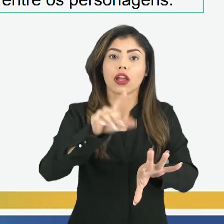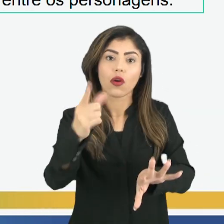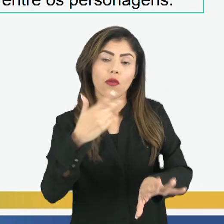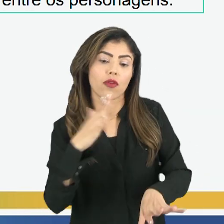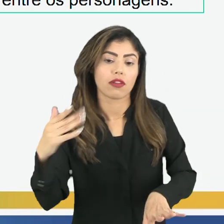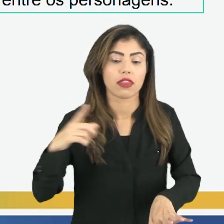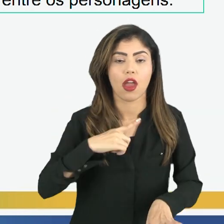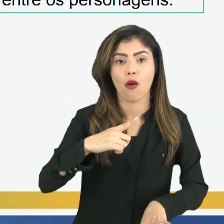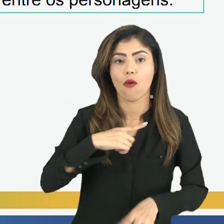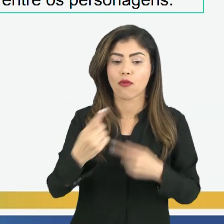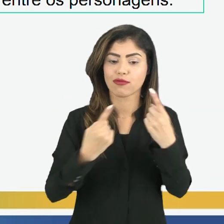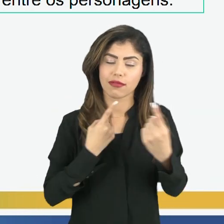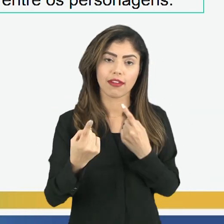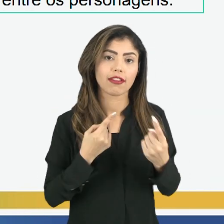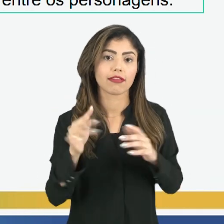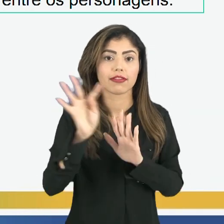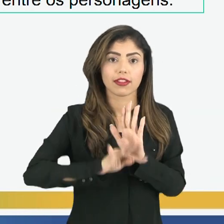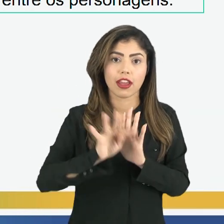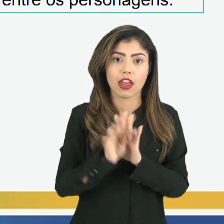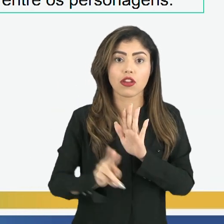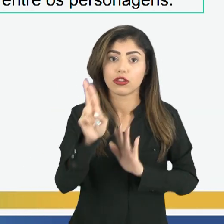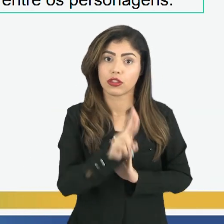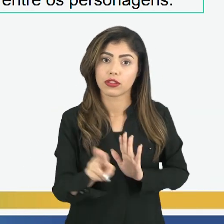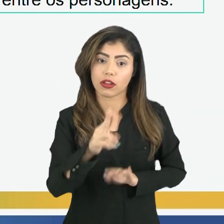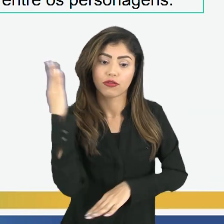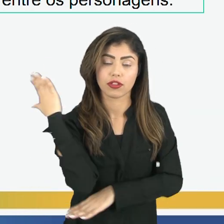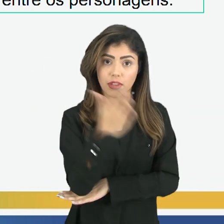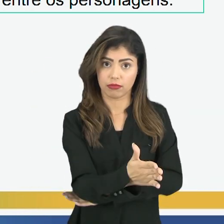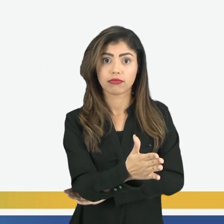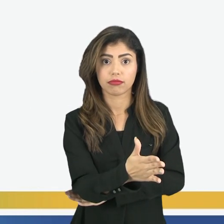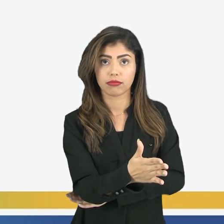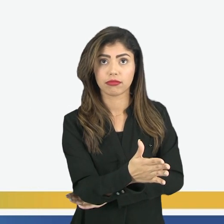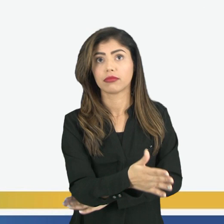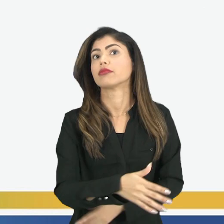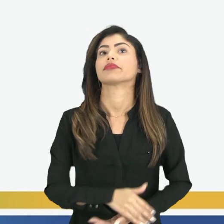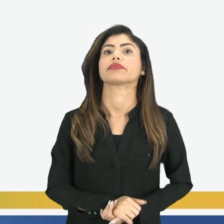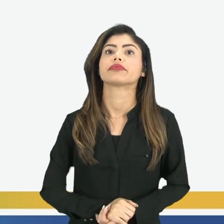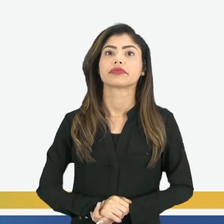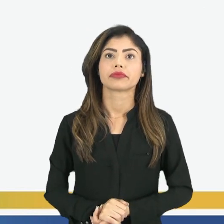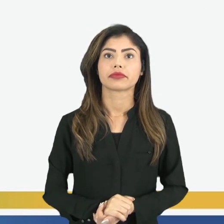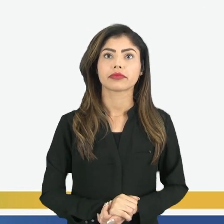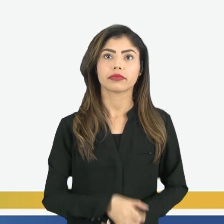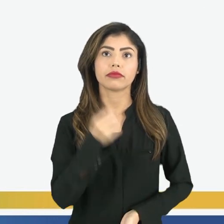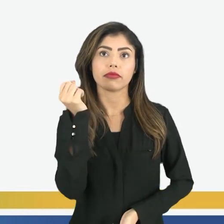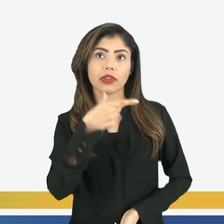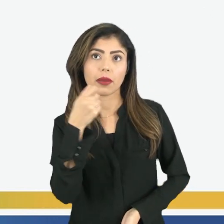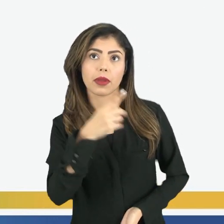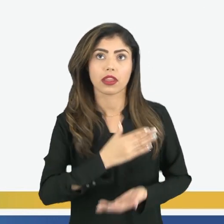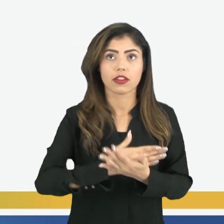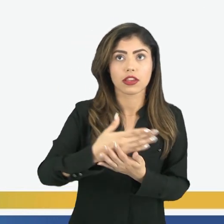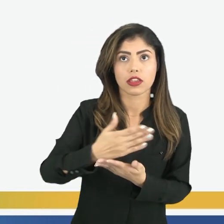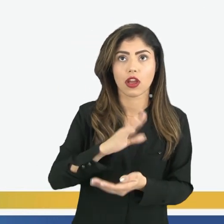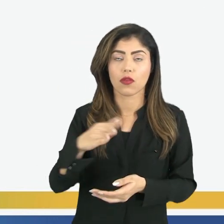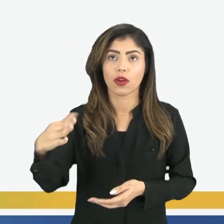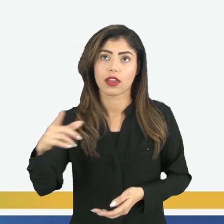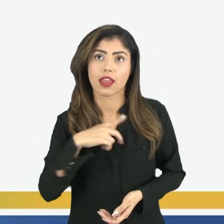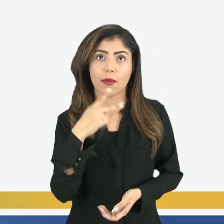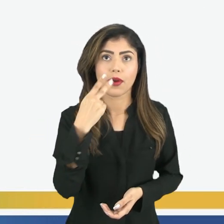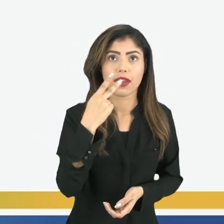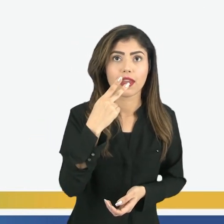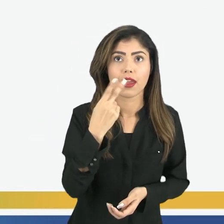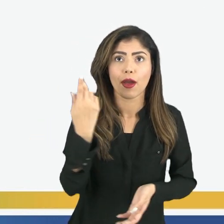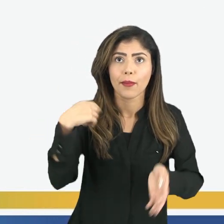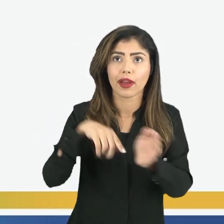quando eu tenho um diálogo no texto, eu estou usando o discurso direto. A piada inicia com o anúncio da fala